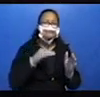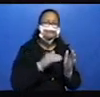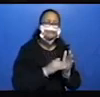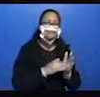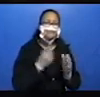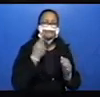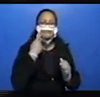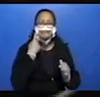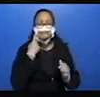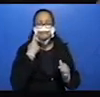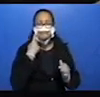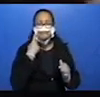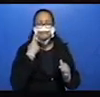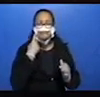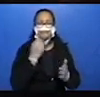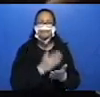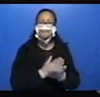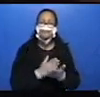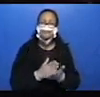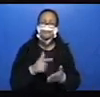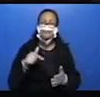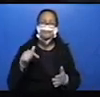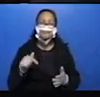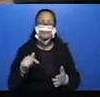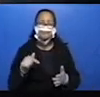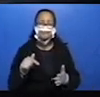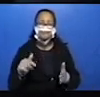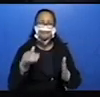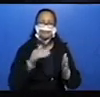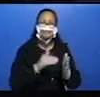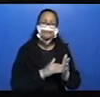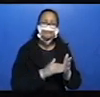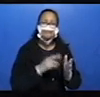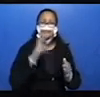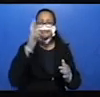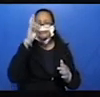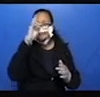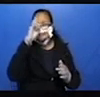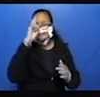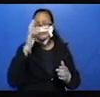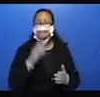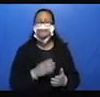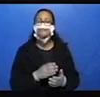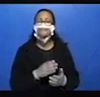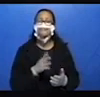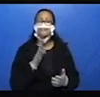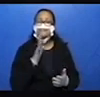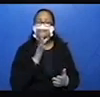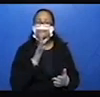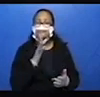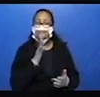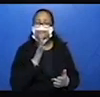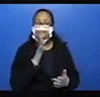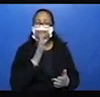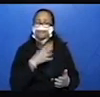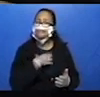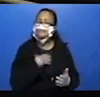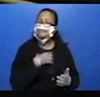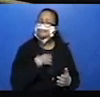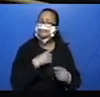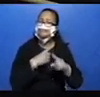e 20. Então, uma coisa que acontece sempre. Conheço uma maneira bem simples de multiplicar 10,